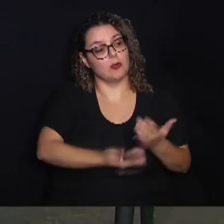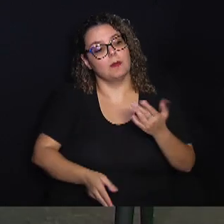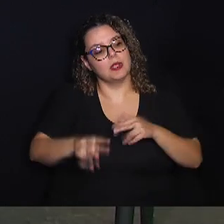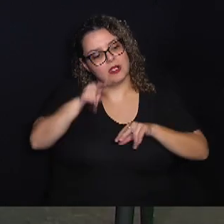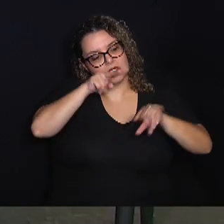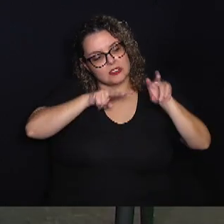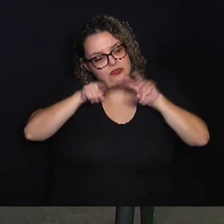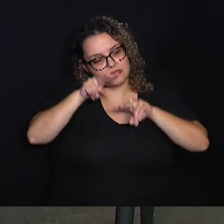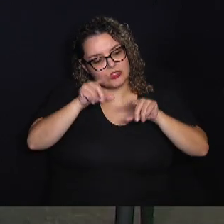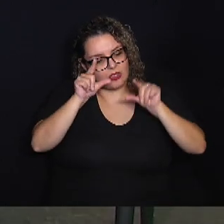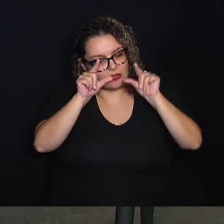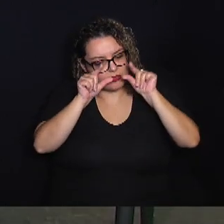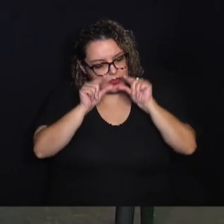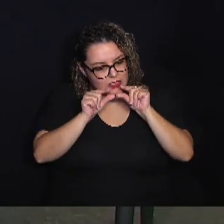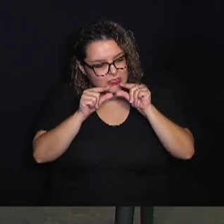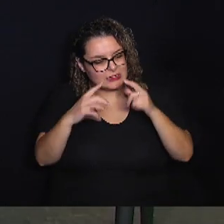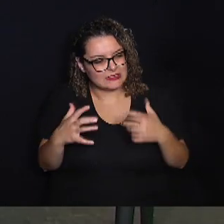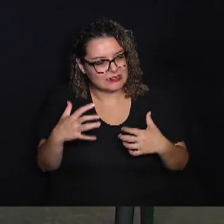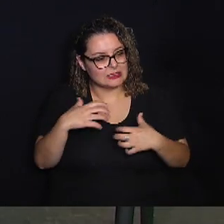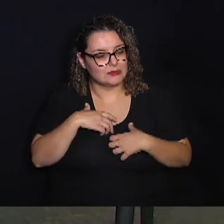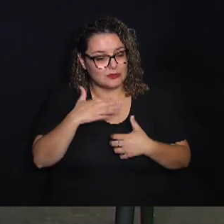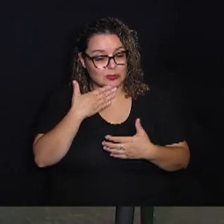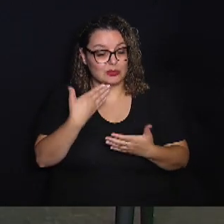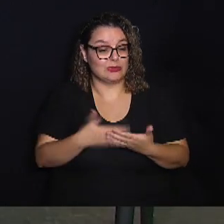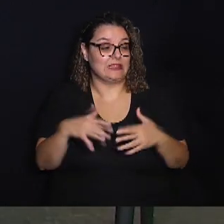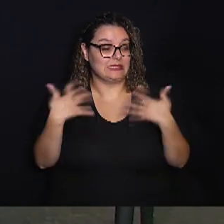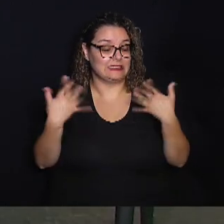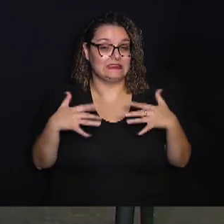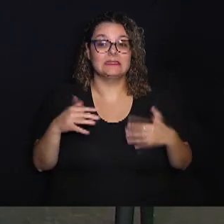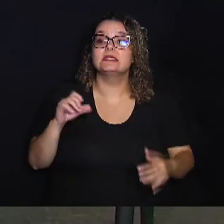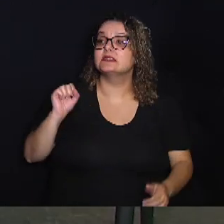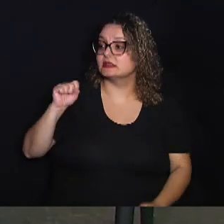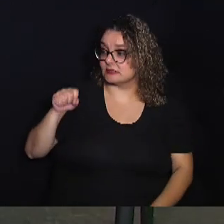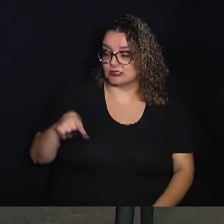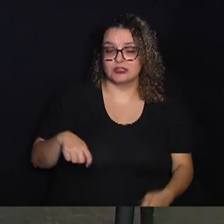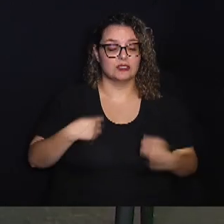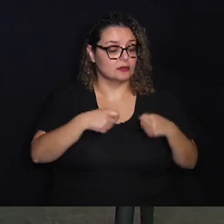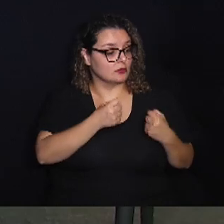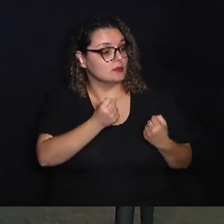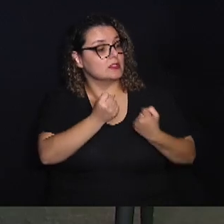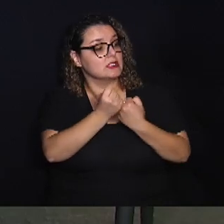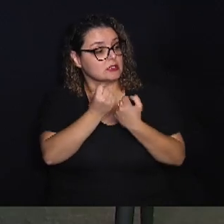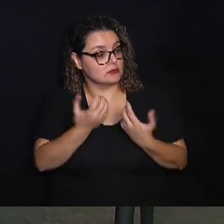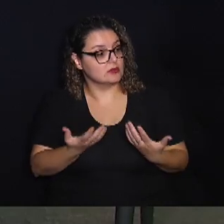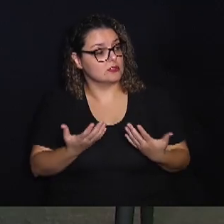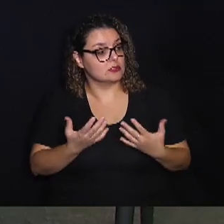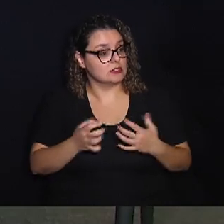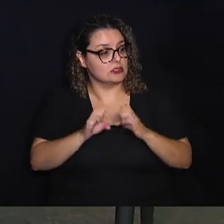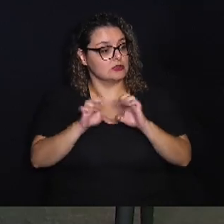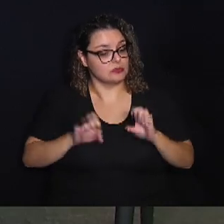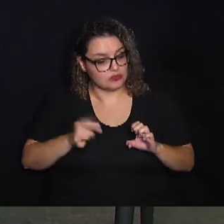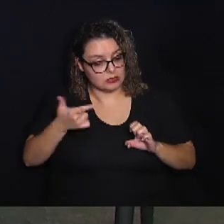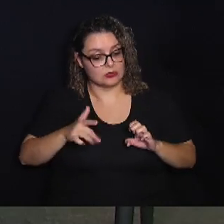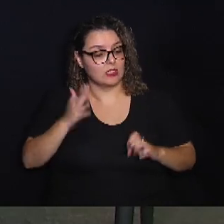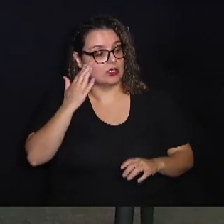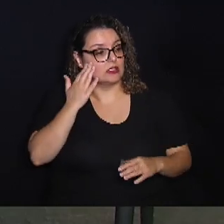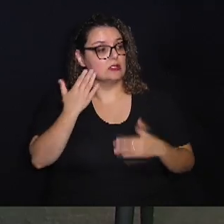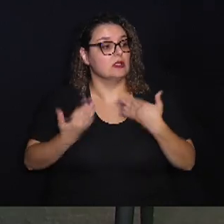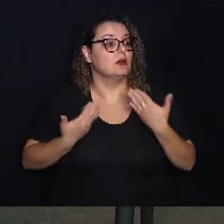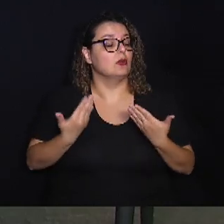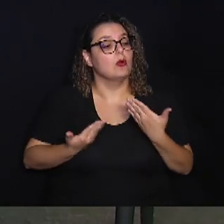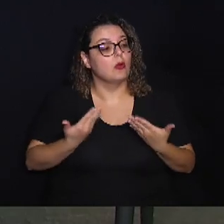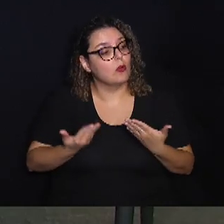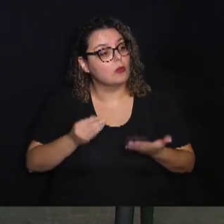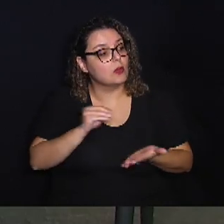acho que é um baque, uma certa surpresa, né? Sim. E precisa desse apoio para se reestruturar, para entender qual que é a sua